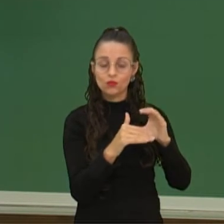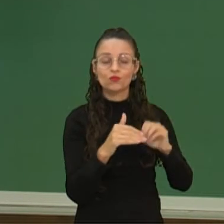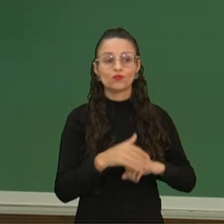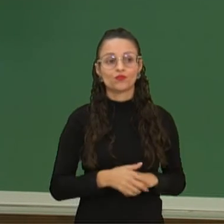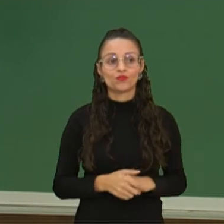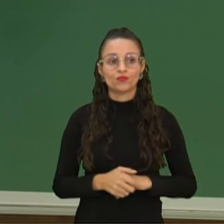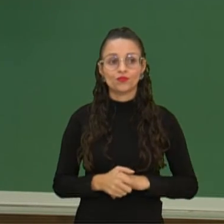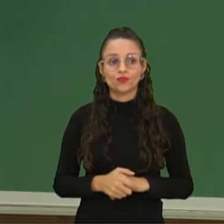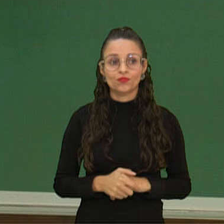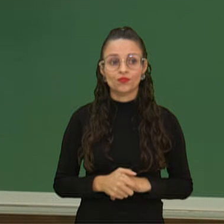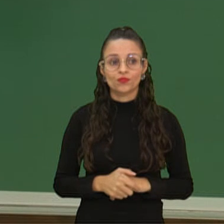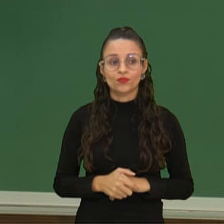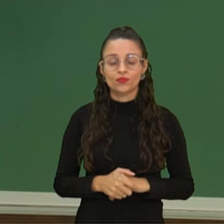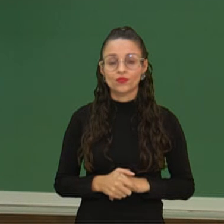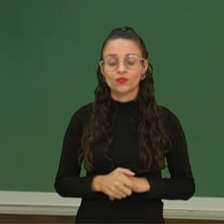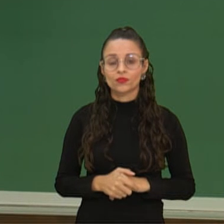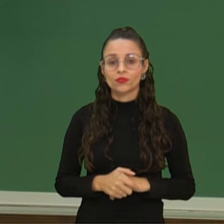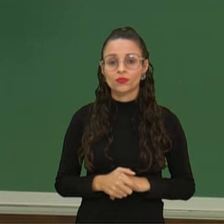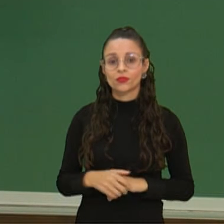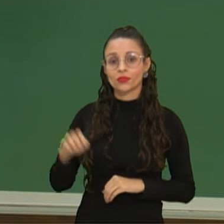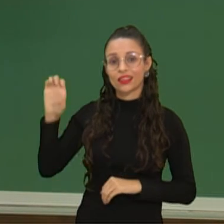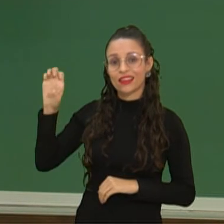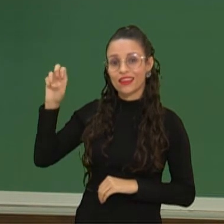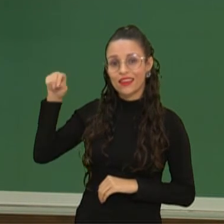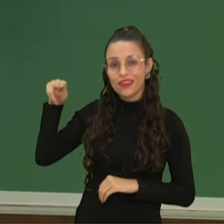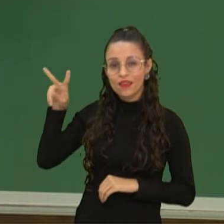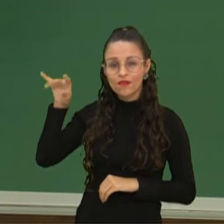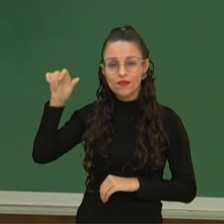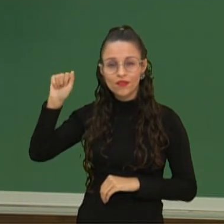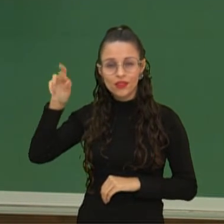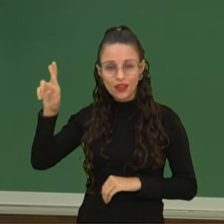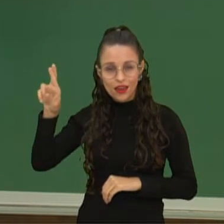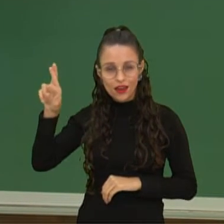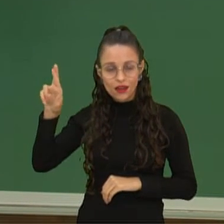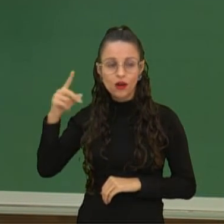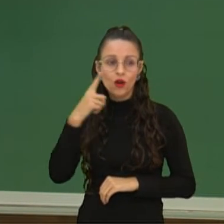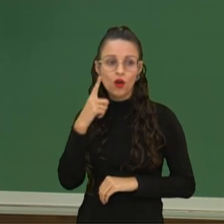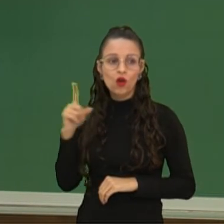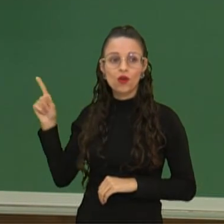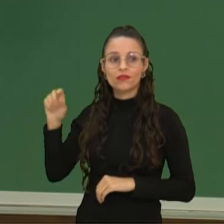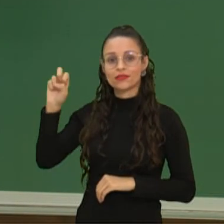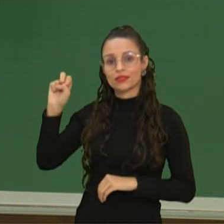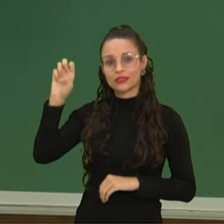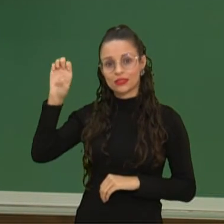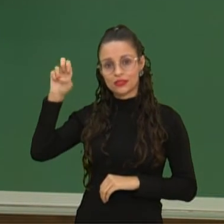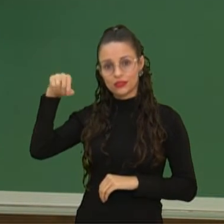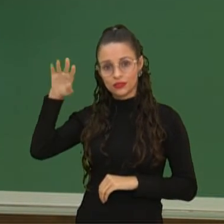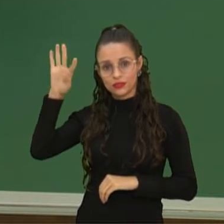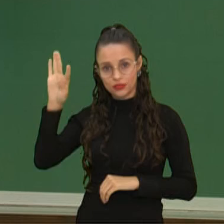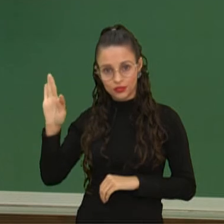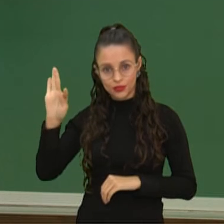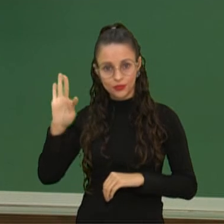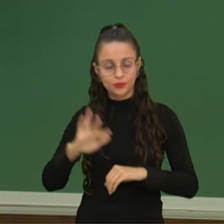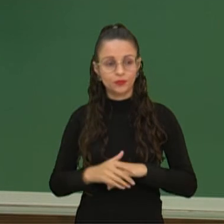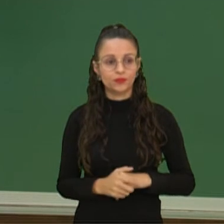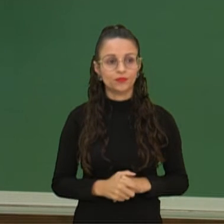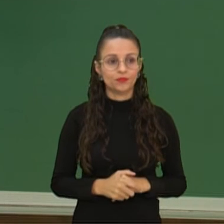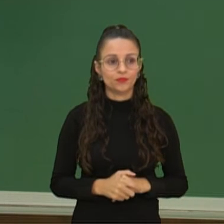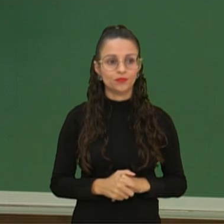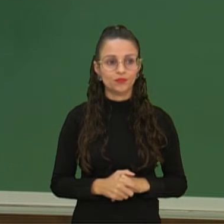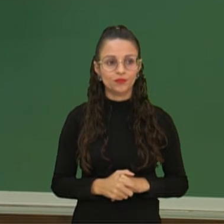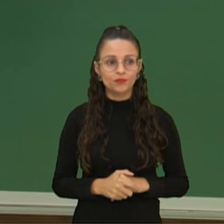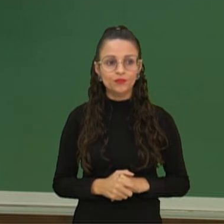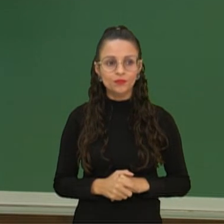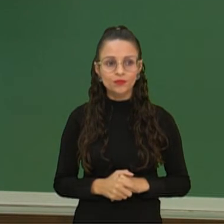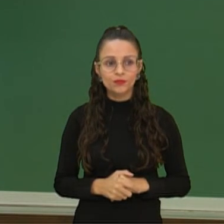plural. O verbo enviar, send, sent, sent. Beleza? Por ele, by him. Não